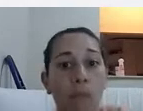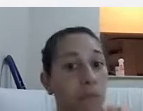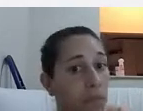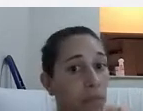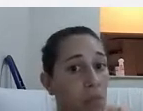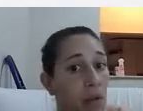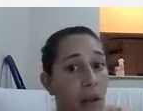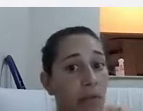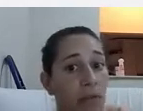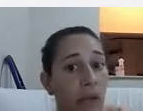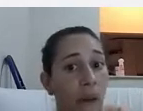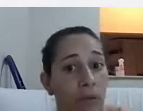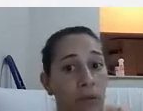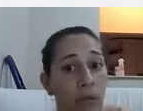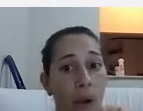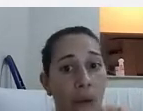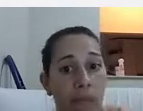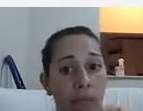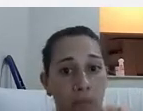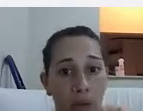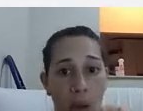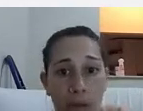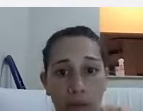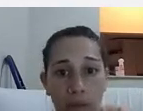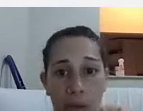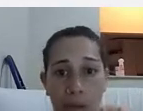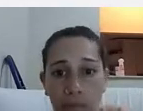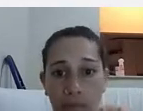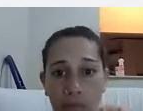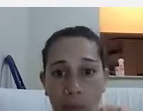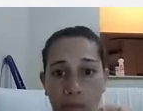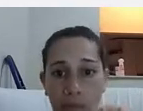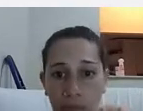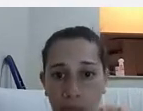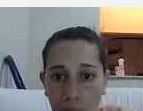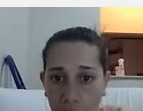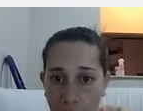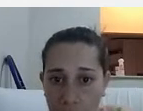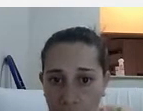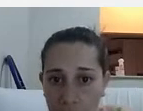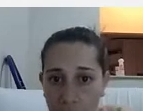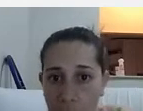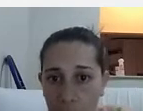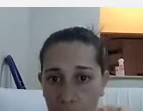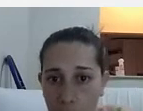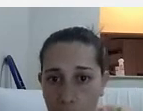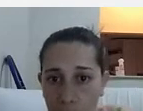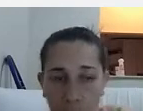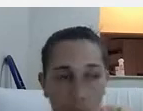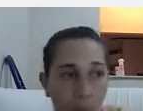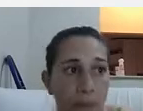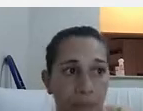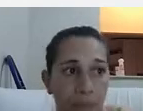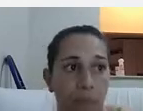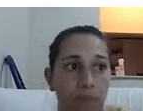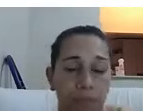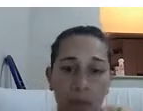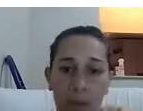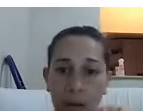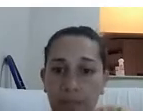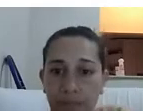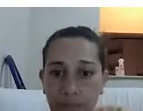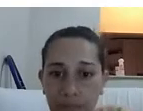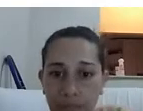pede para colocar, não sei porquê, mas eu vou colocar. Agora, na sessão 3 vai ter o material, eu vou escrever lá, ó. Aula